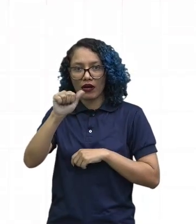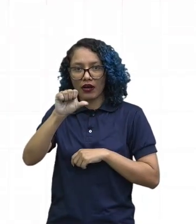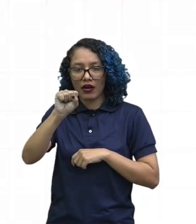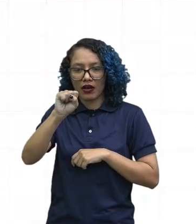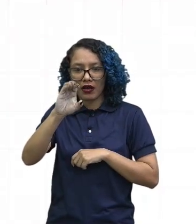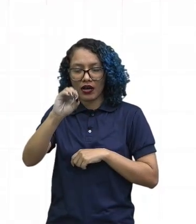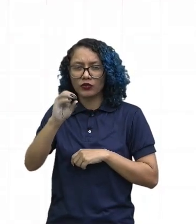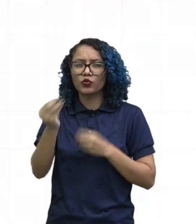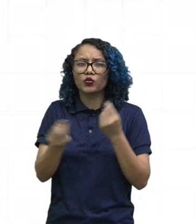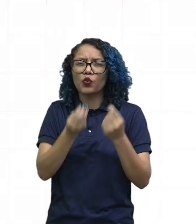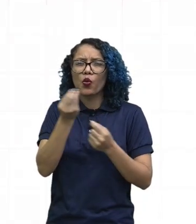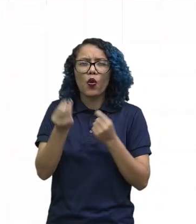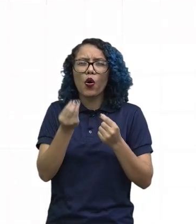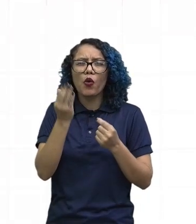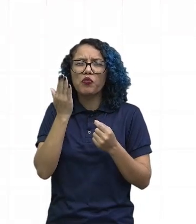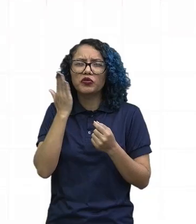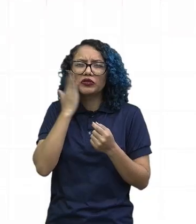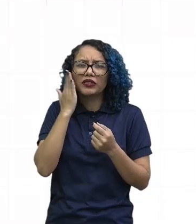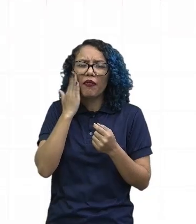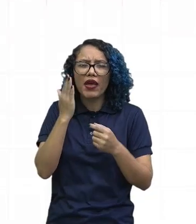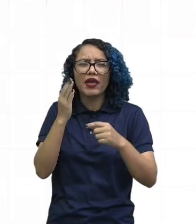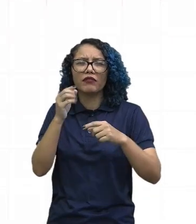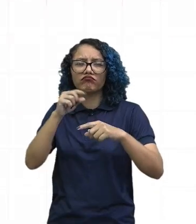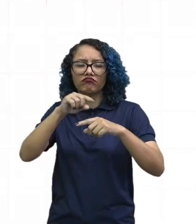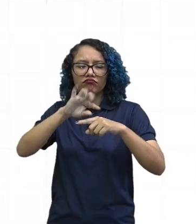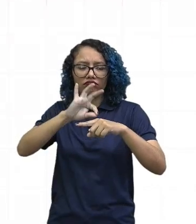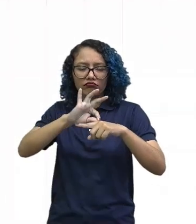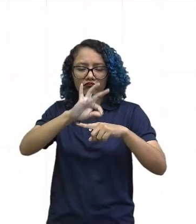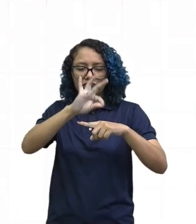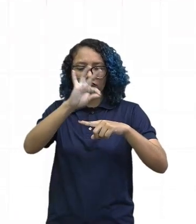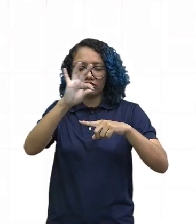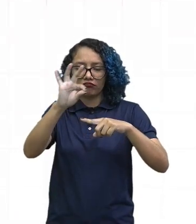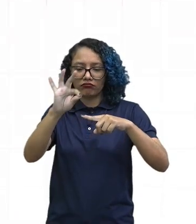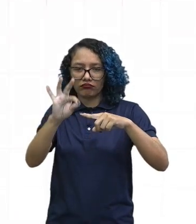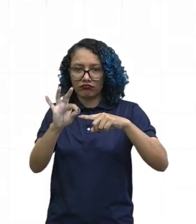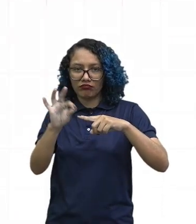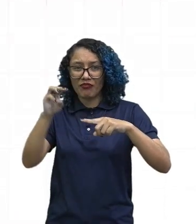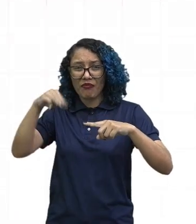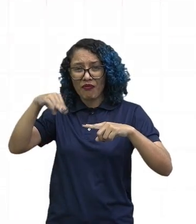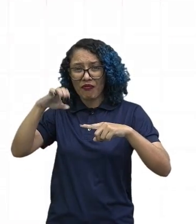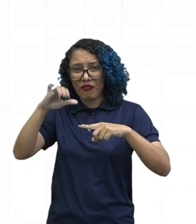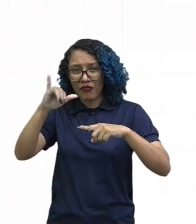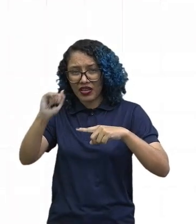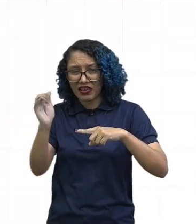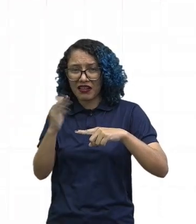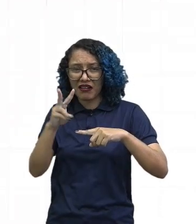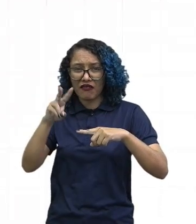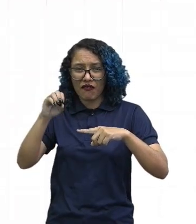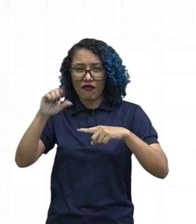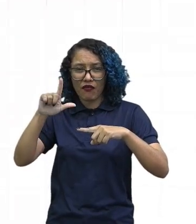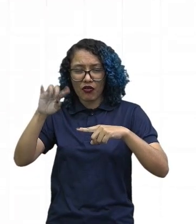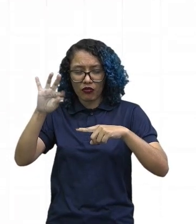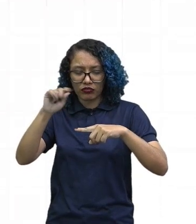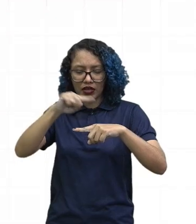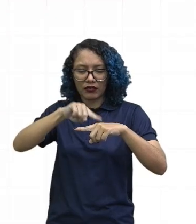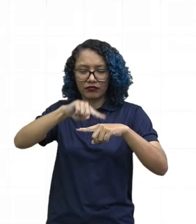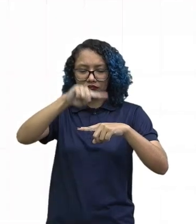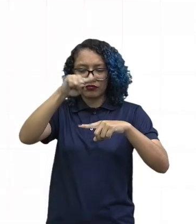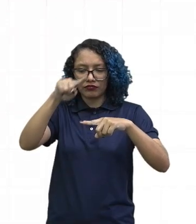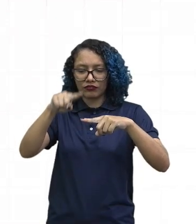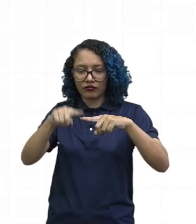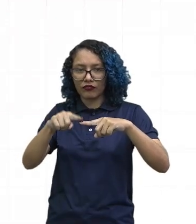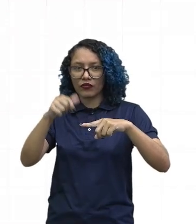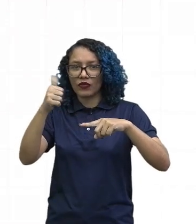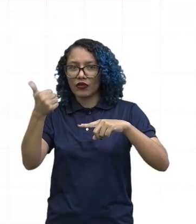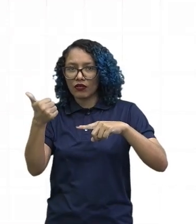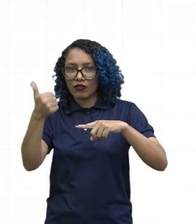semirreta é mantida fixa e a outra descreve um movimento de meia volta, foi atribuído o valor de 180 graus. Vale lembrar, ângulo